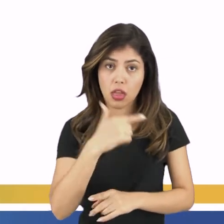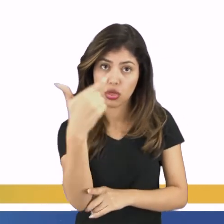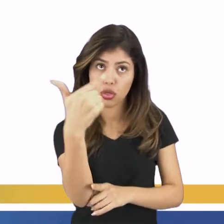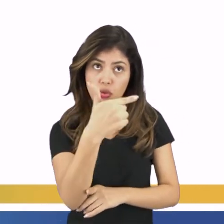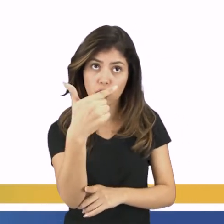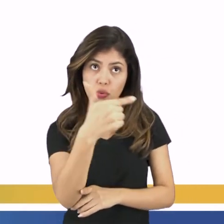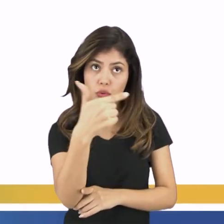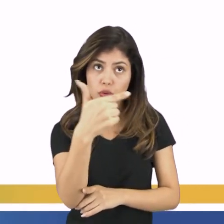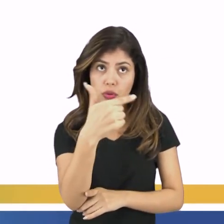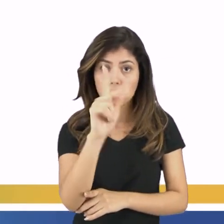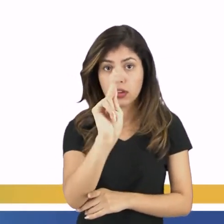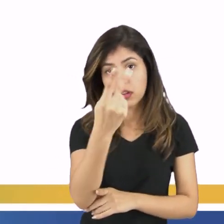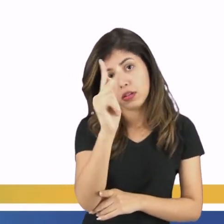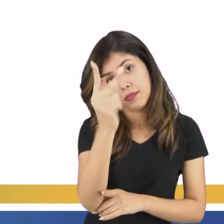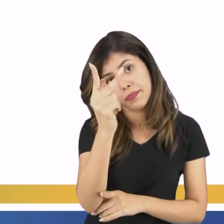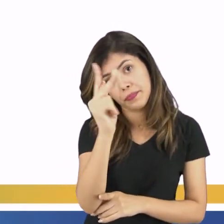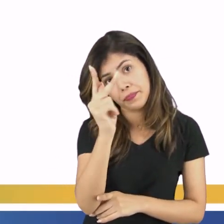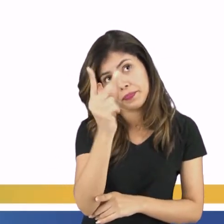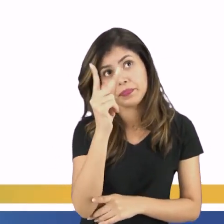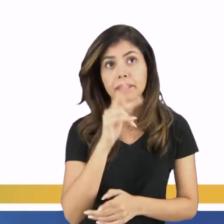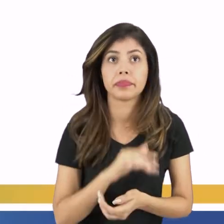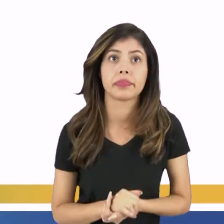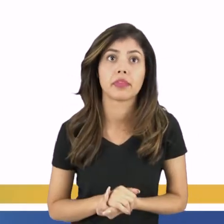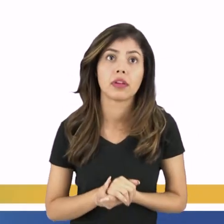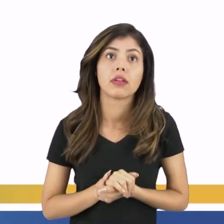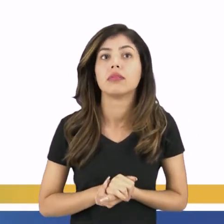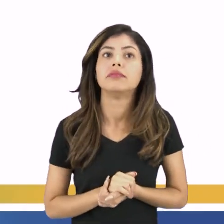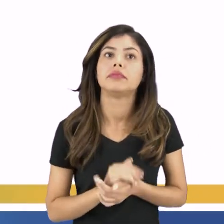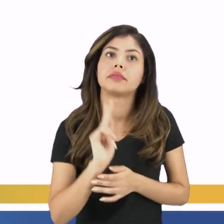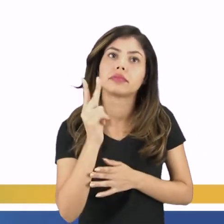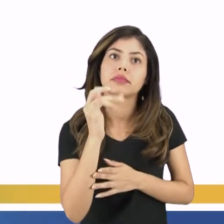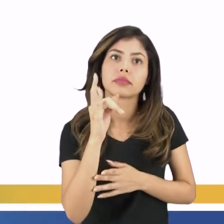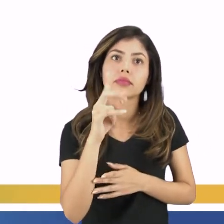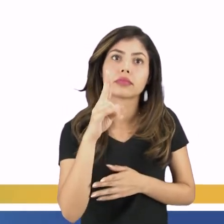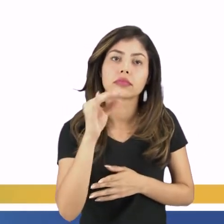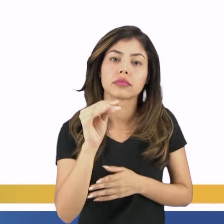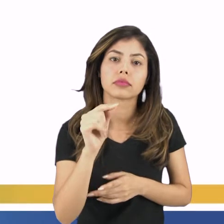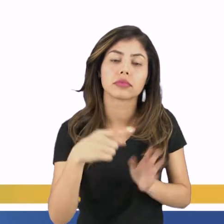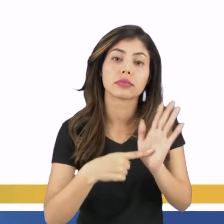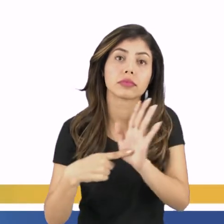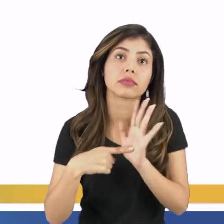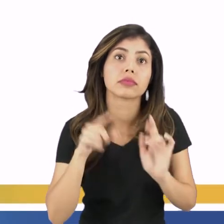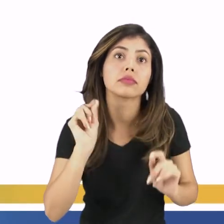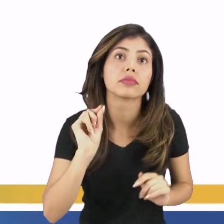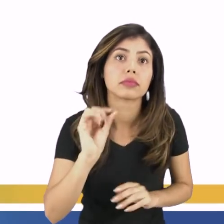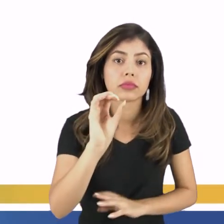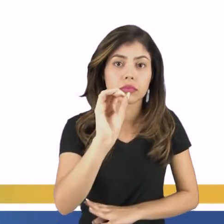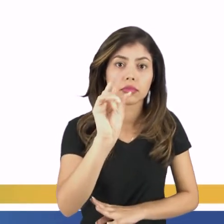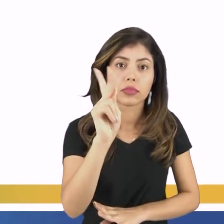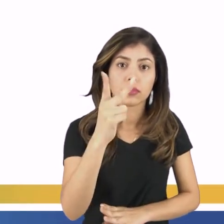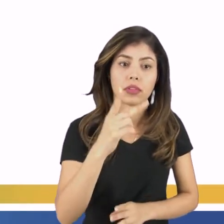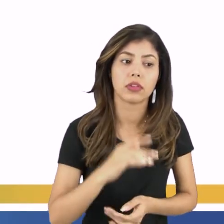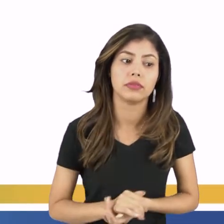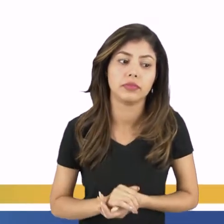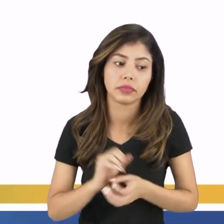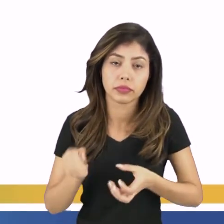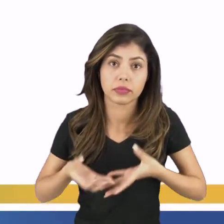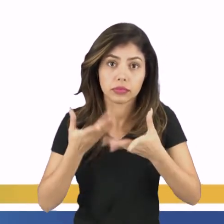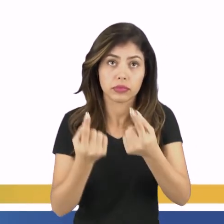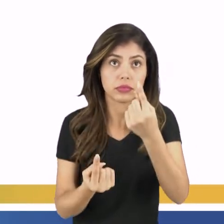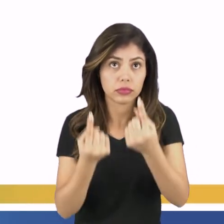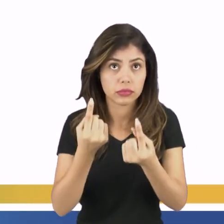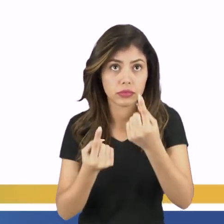presença, novamente, do hidrogênio e aqui no hidróxido de zinco a presença do OH. Reagiram entre